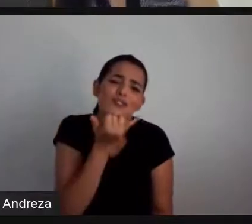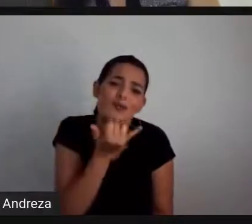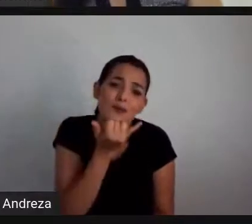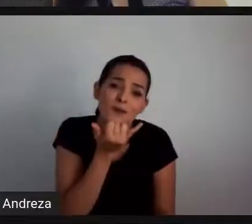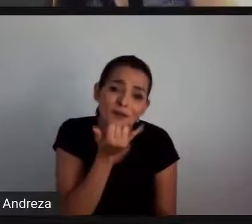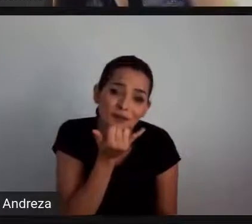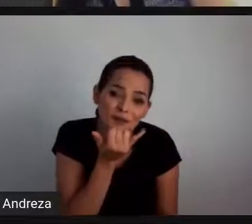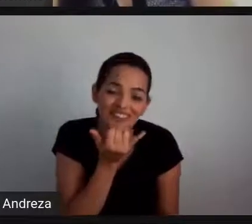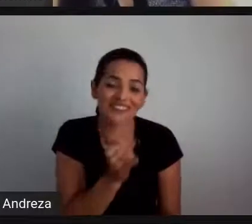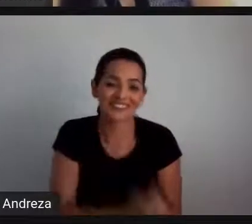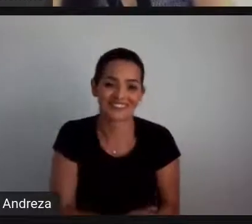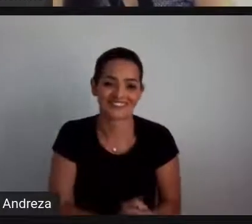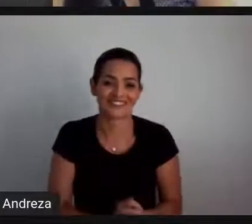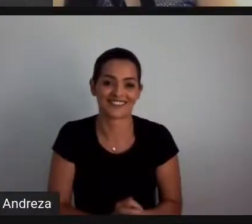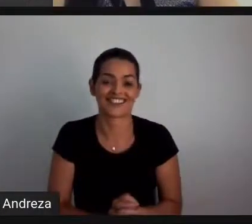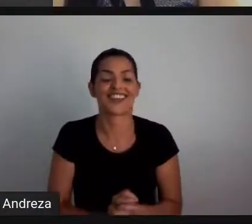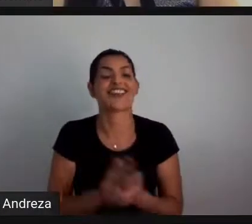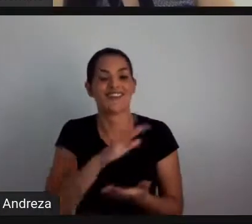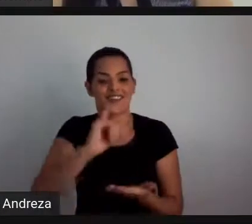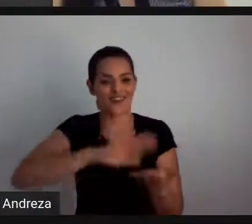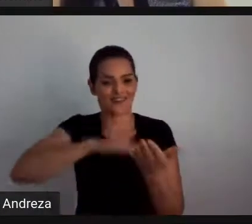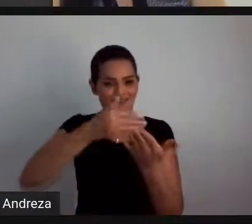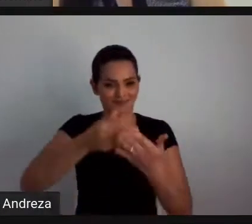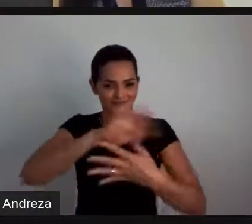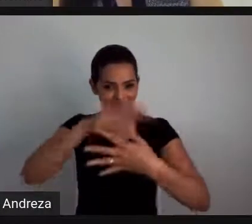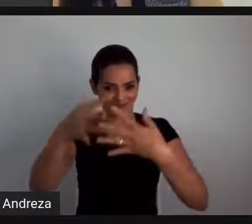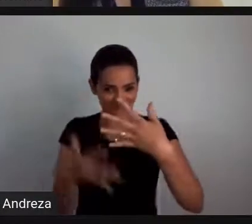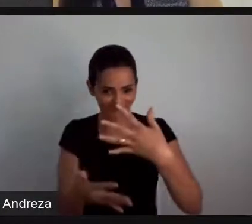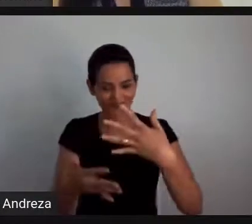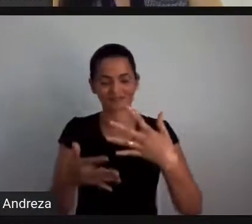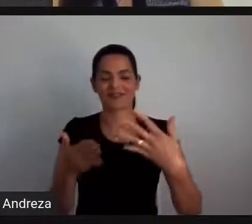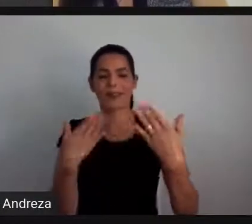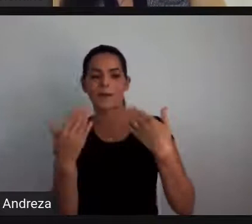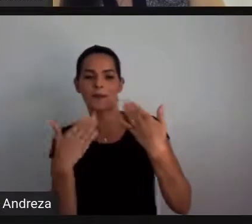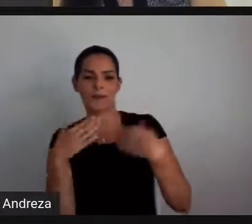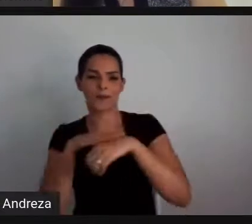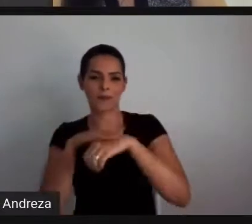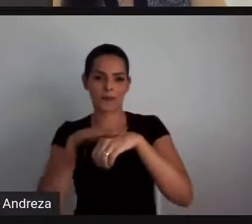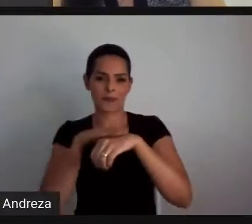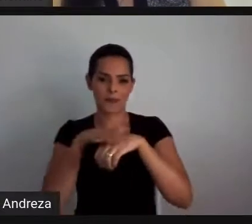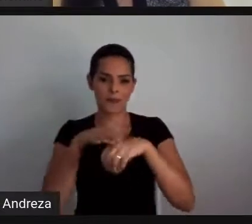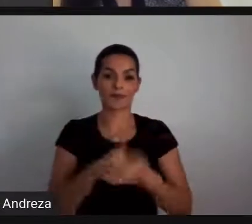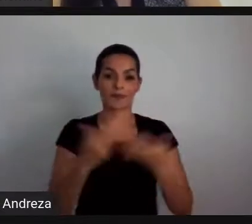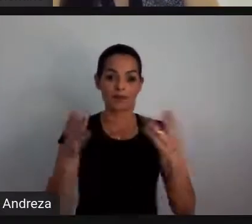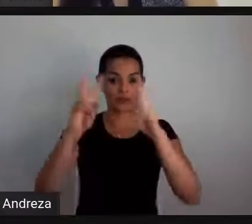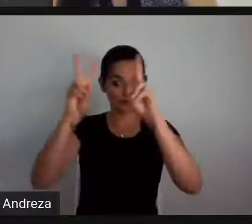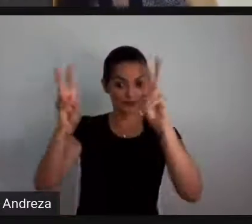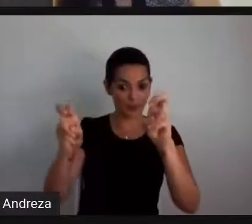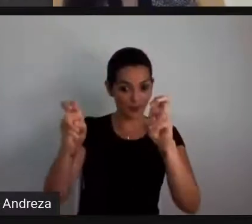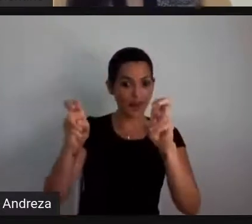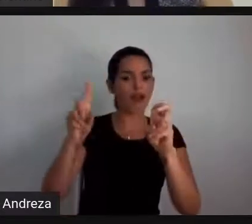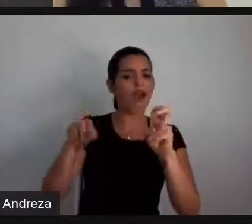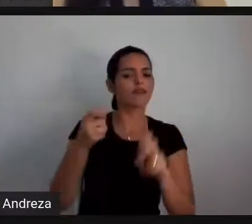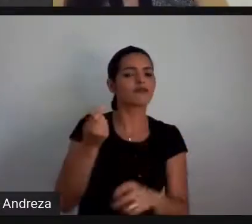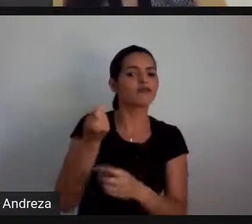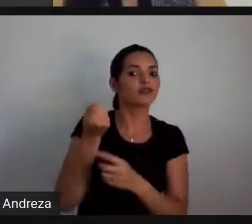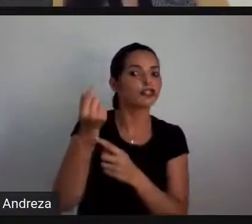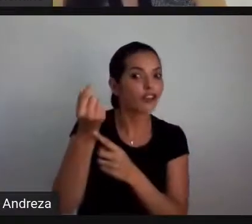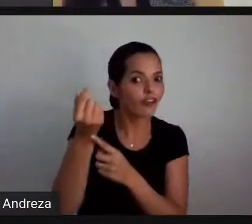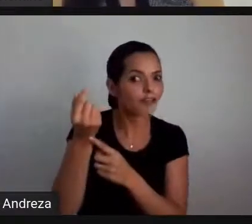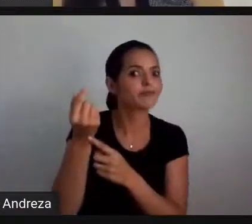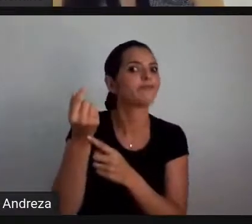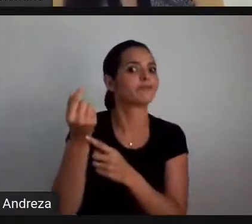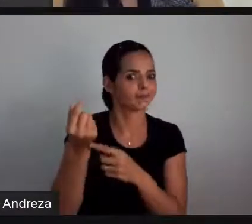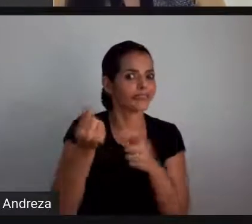bate-papo. Então, gente, indo para o nosso tema, né, de hoje, o tema é dinheiro. E dinheiro é uma coisa que interessa quase todo